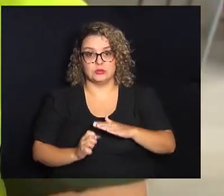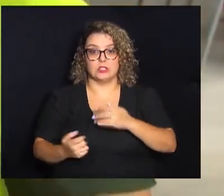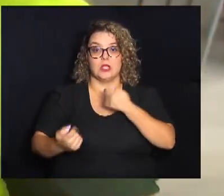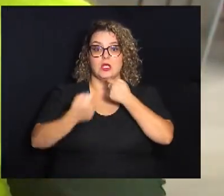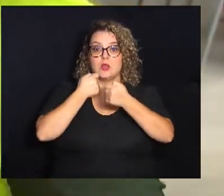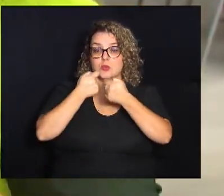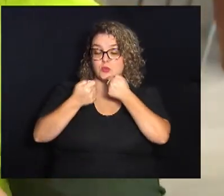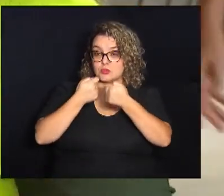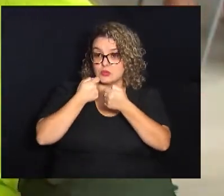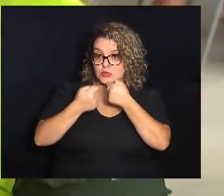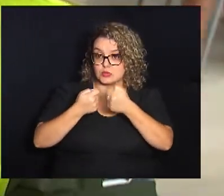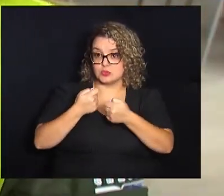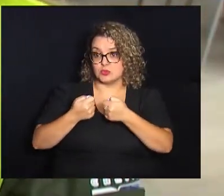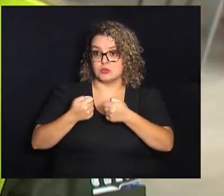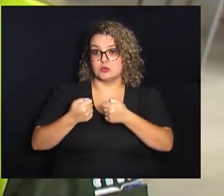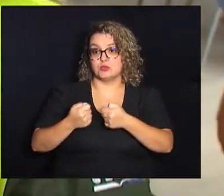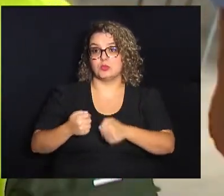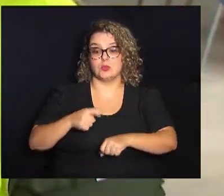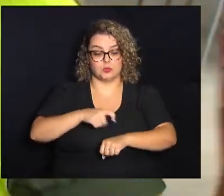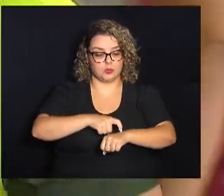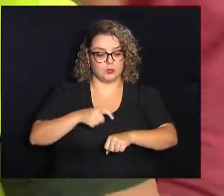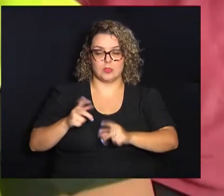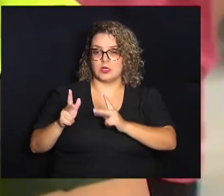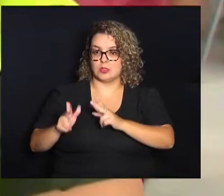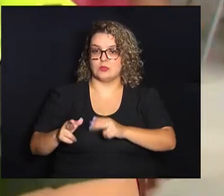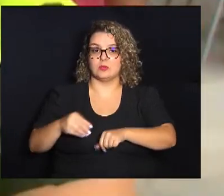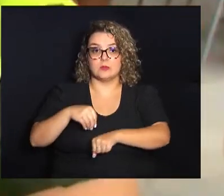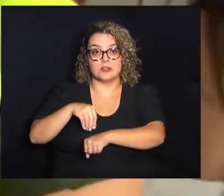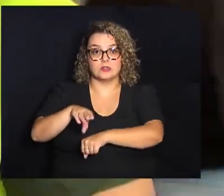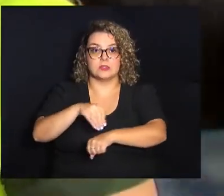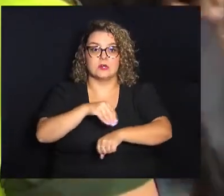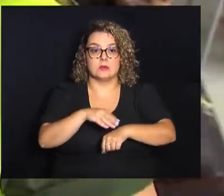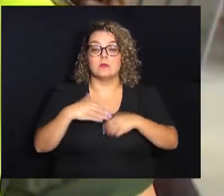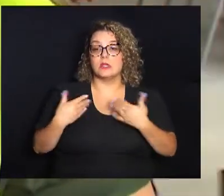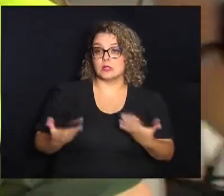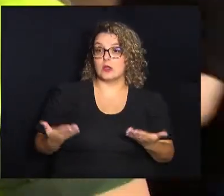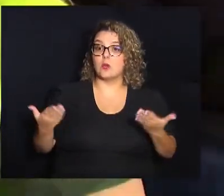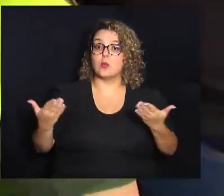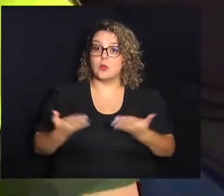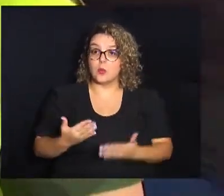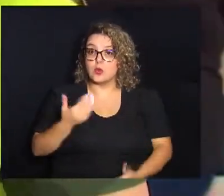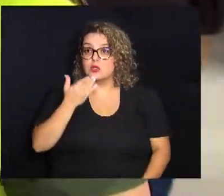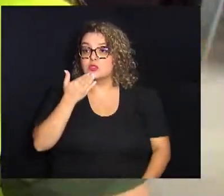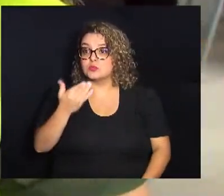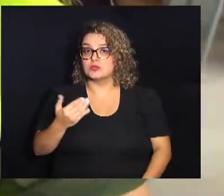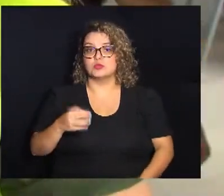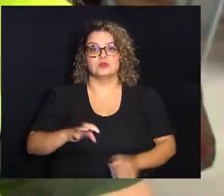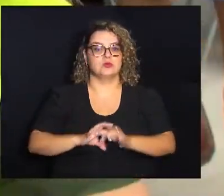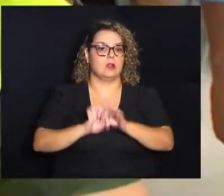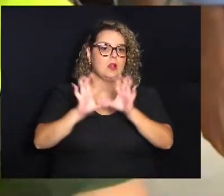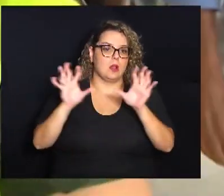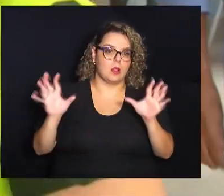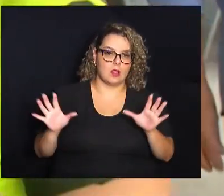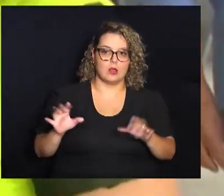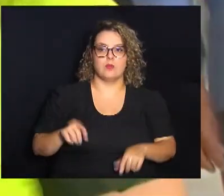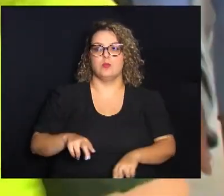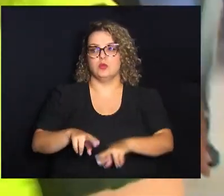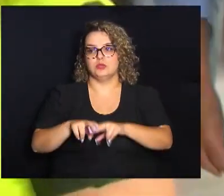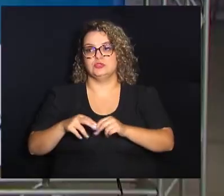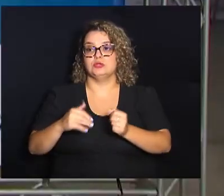entrevistando no mesmo momento em que a gente faz o encaminhamento. Então, hoje é uma demanda espontânea, por isso que são por senhas,